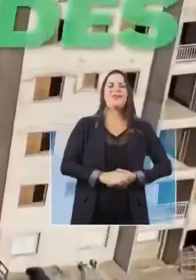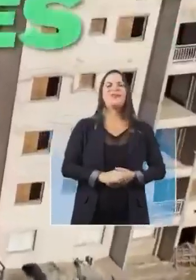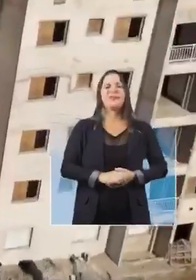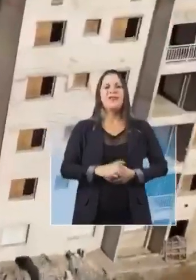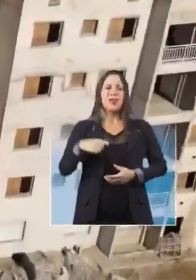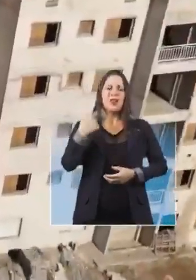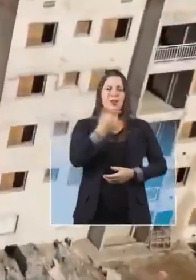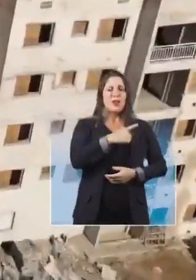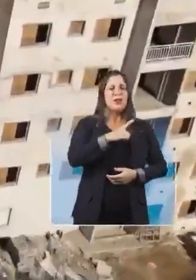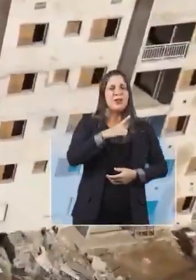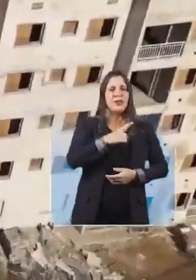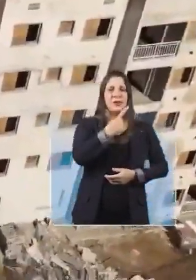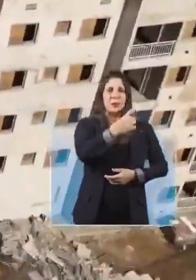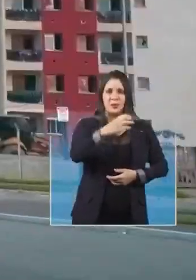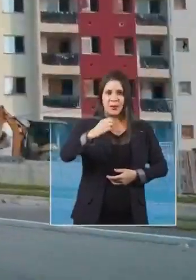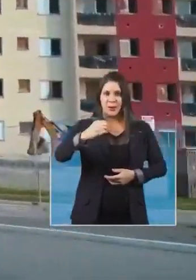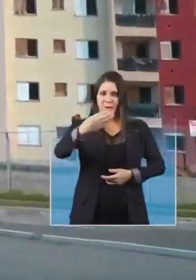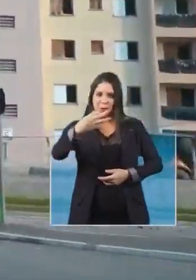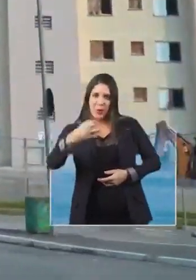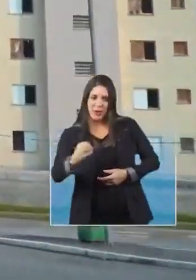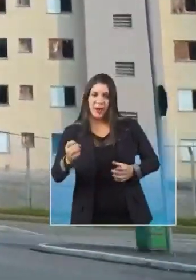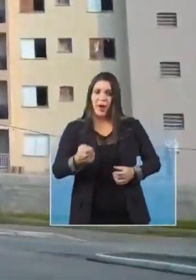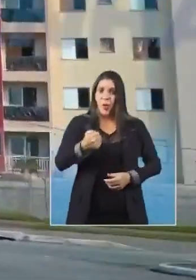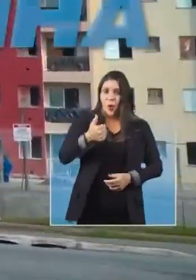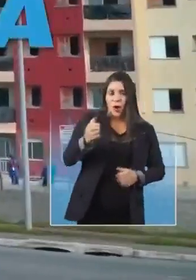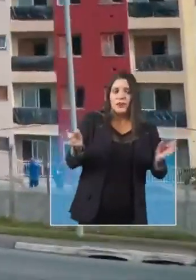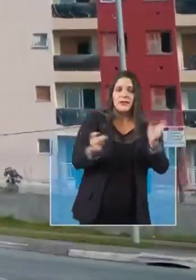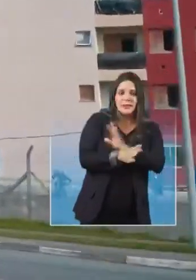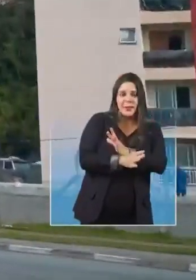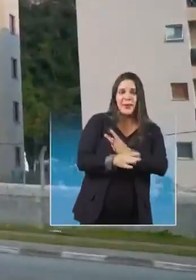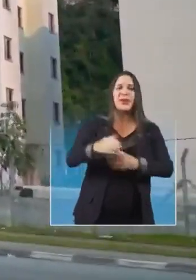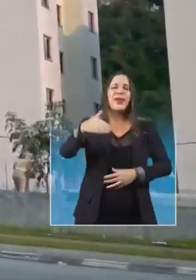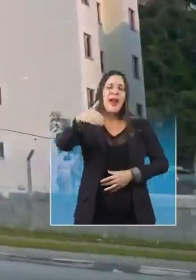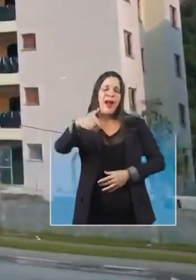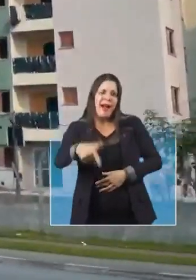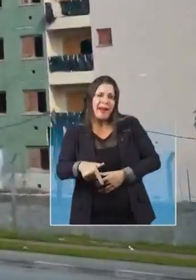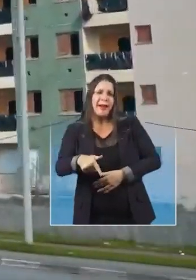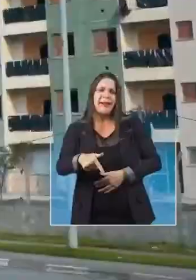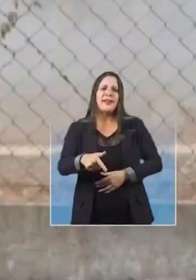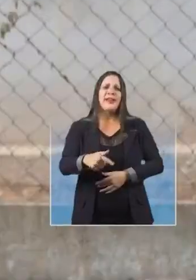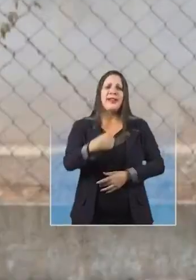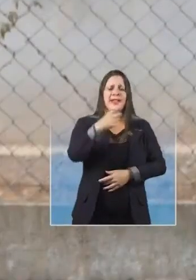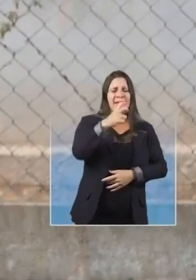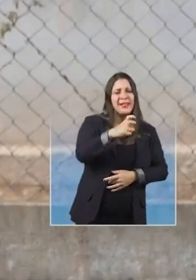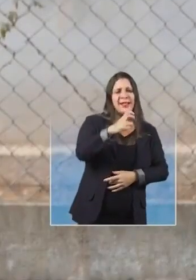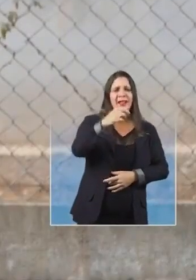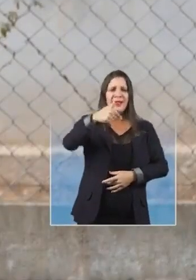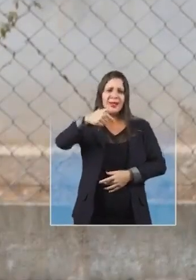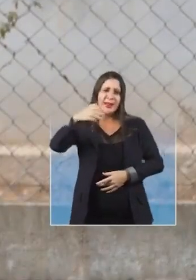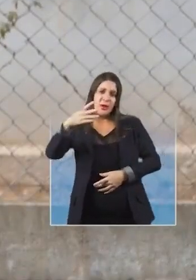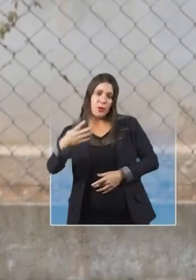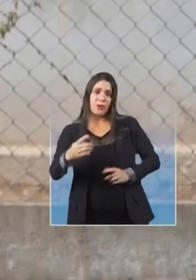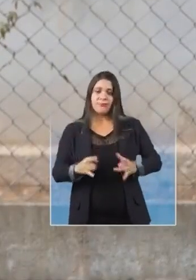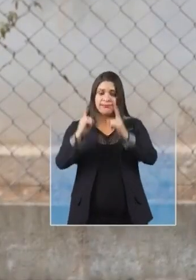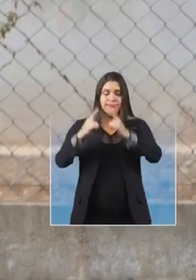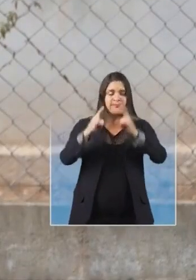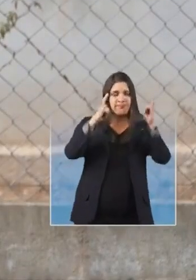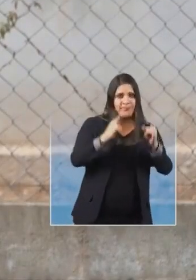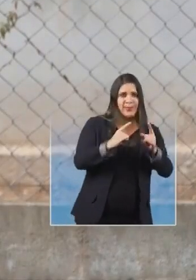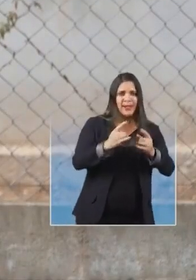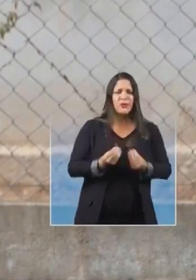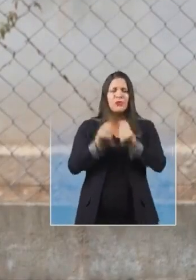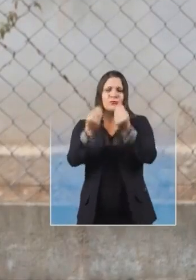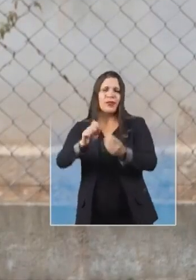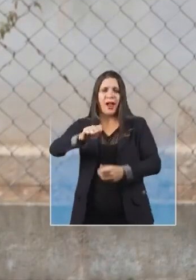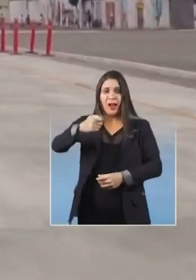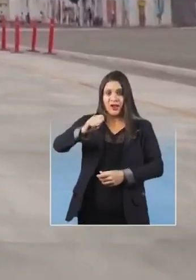temos 1.040 unidades quase prontas, como aqui no Prainha, 574 apartamentos, que logo, logo eu vou estar entregando a